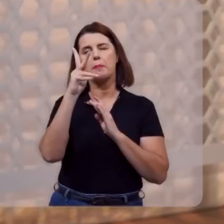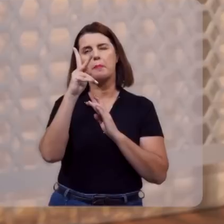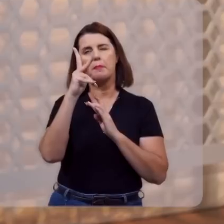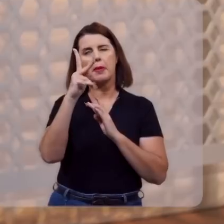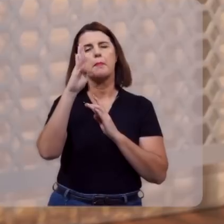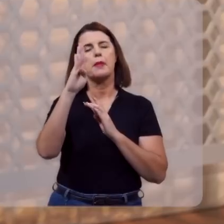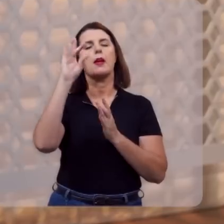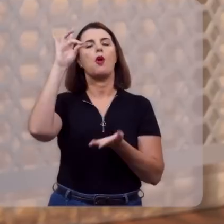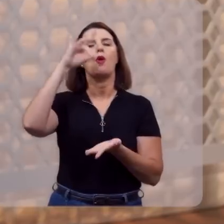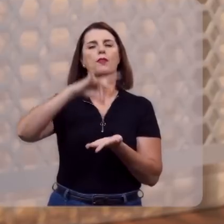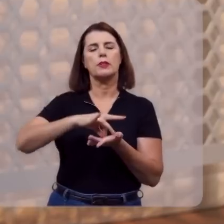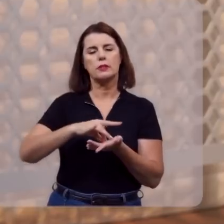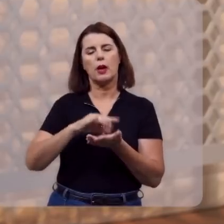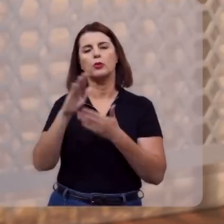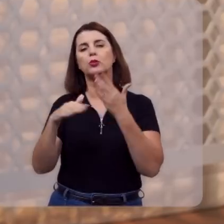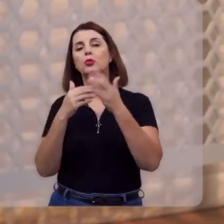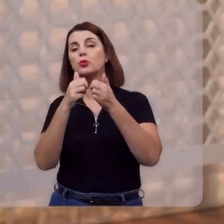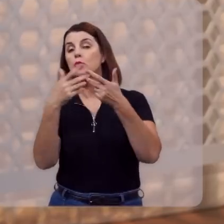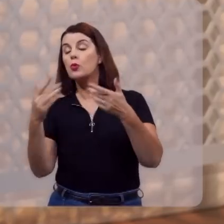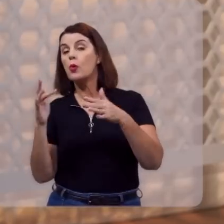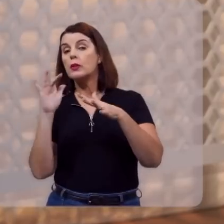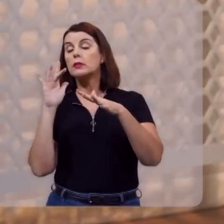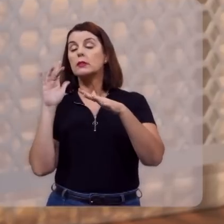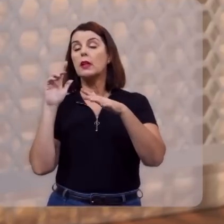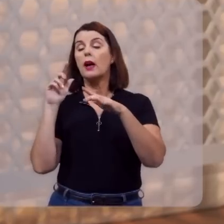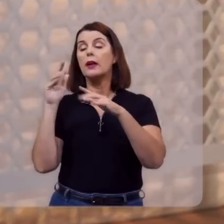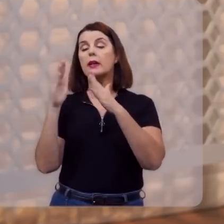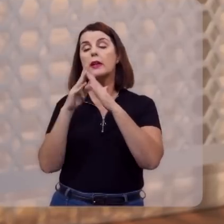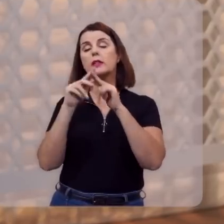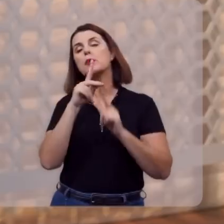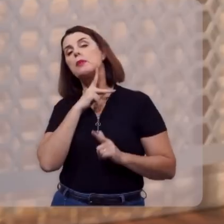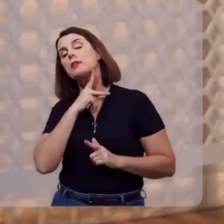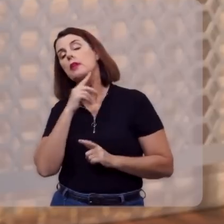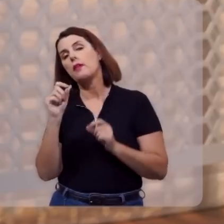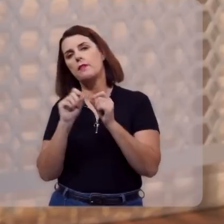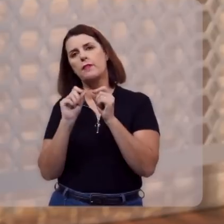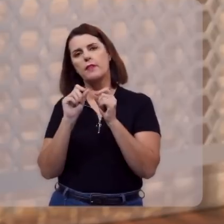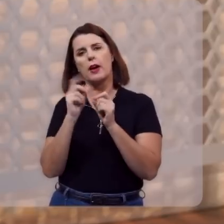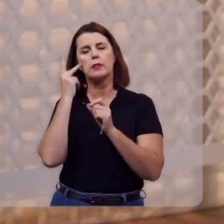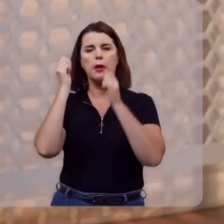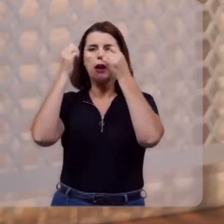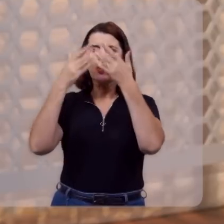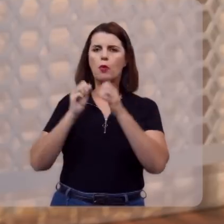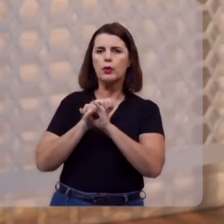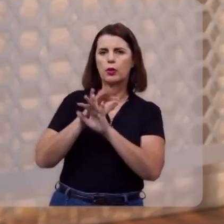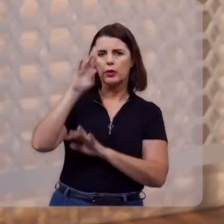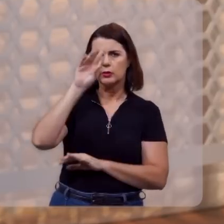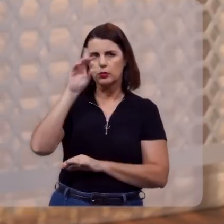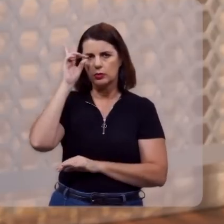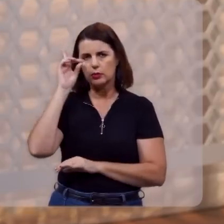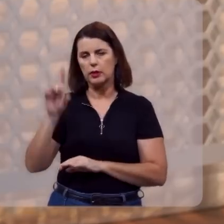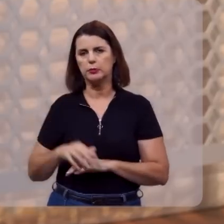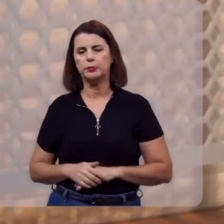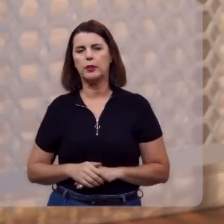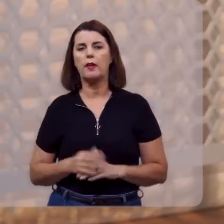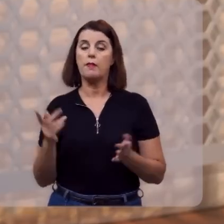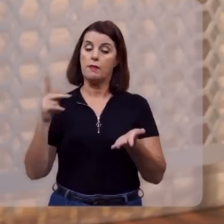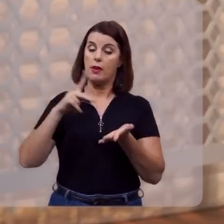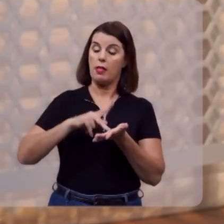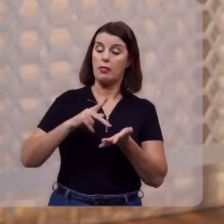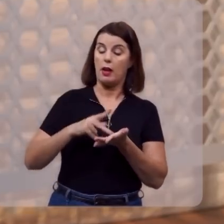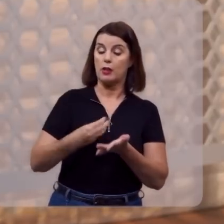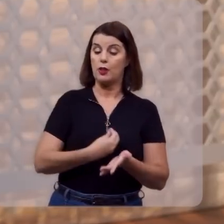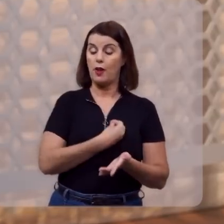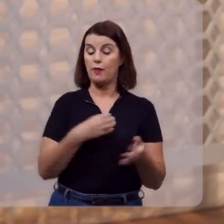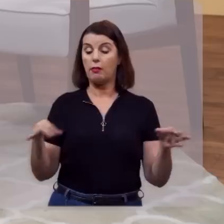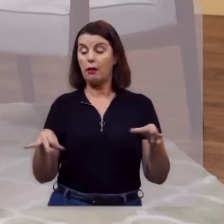youtube.com/IPBOficial, onde você tem também tudo aquilo que a Igreja Presbiteriana do Brasil tem produzido para a honra e glória do nosso Deus. O Verdade e